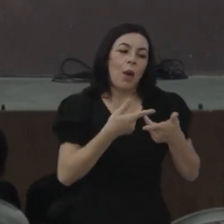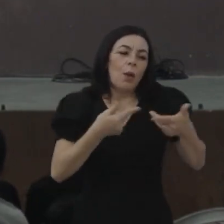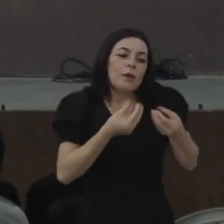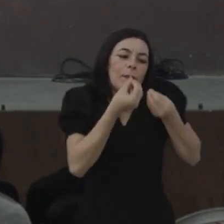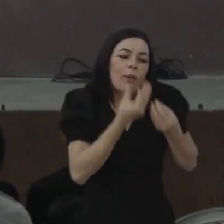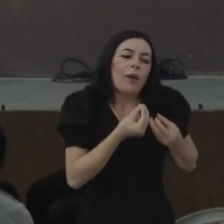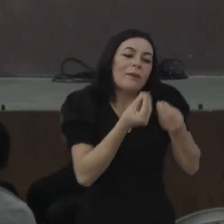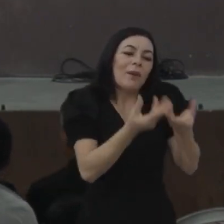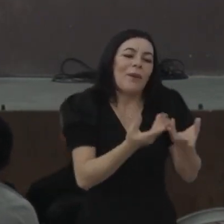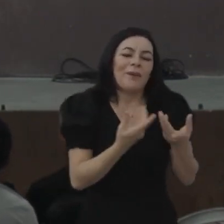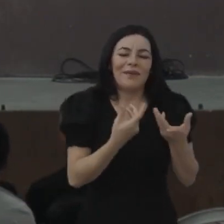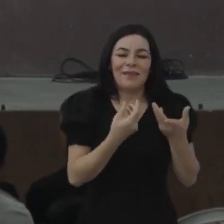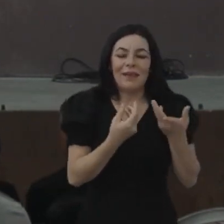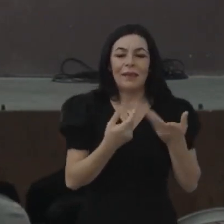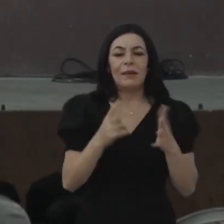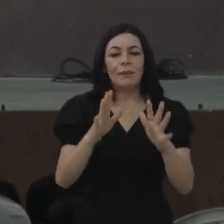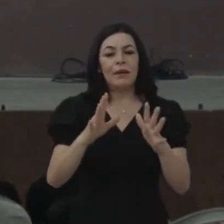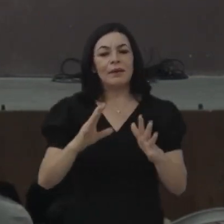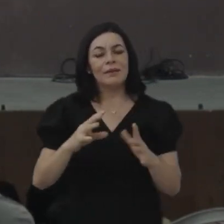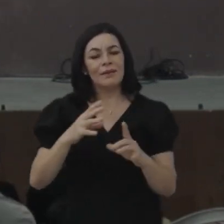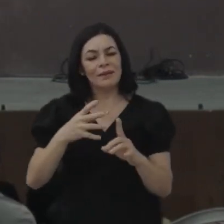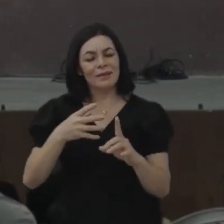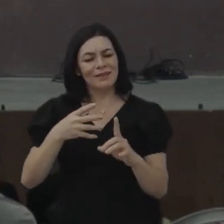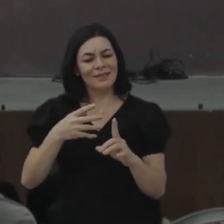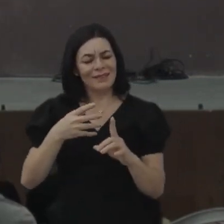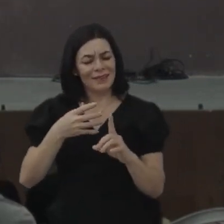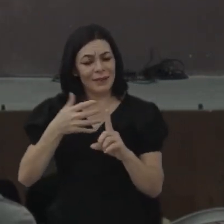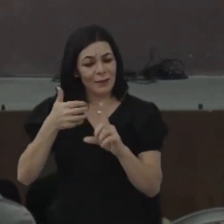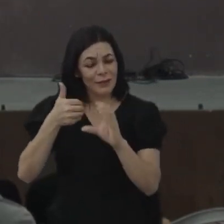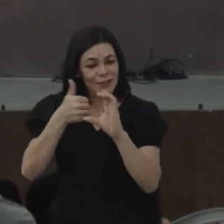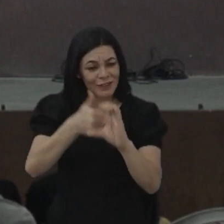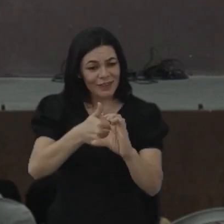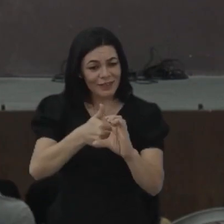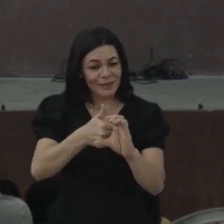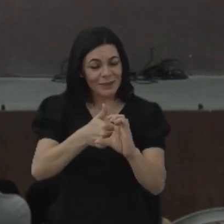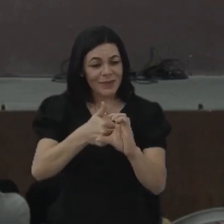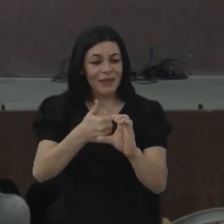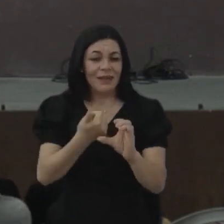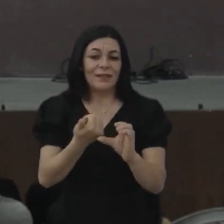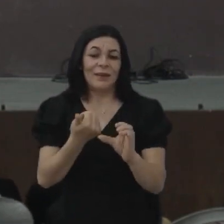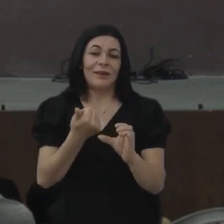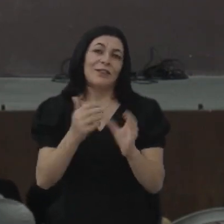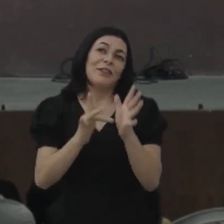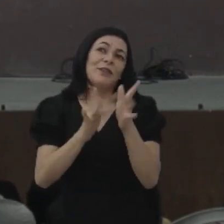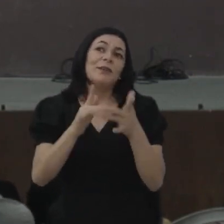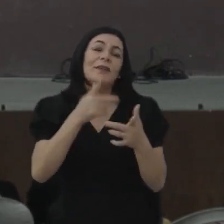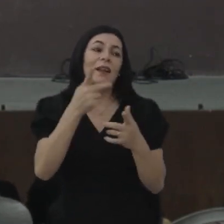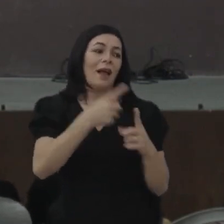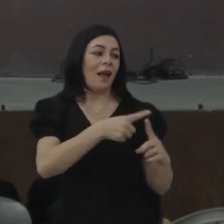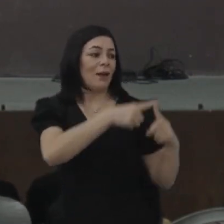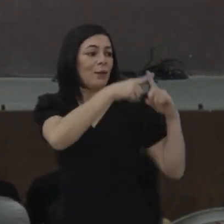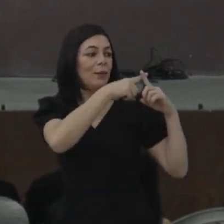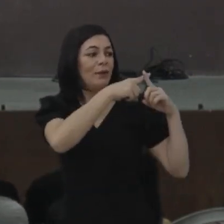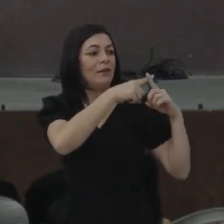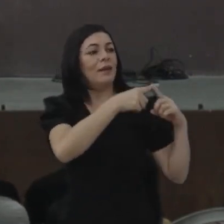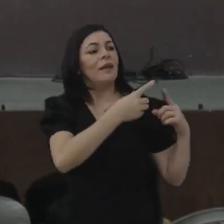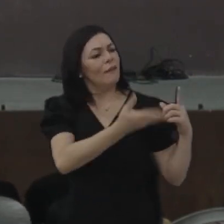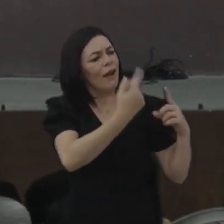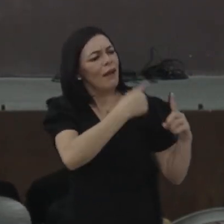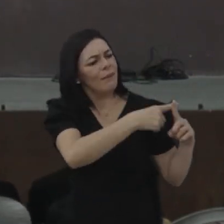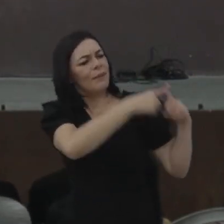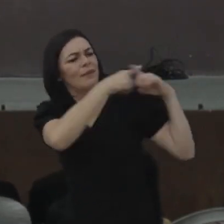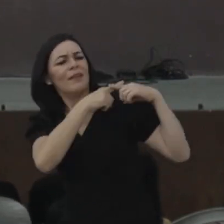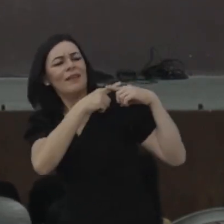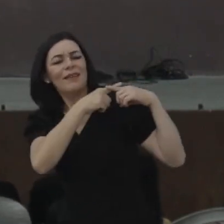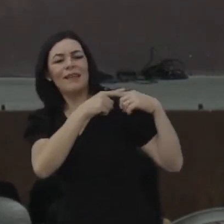sofrimento. Tome a sua cruz e me siga, é isso que Jesus diz. No mundo tereis aflições, é isso que Jesus